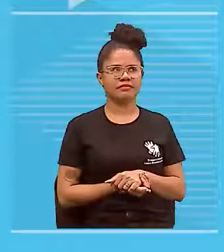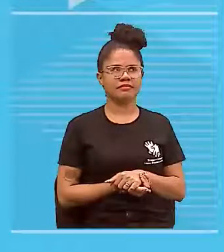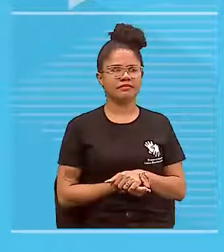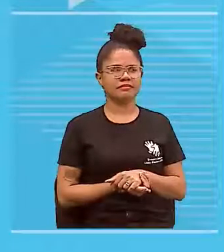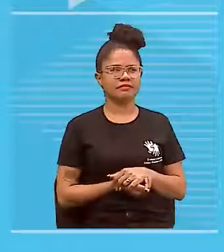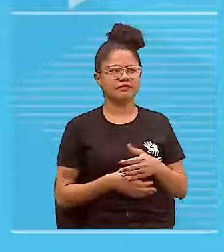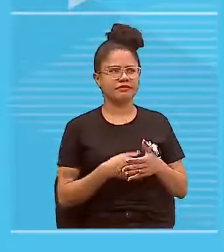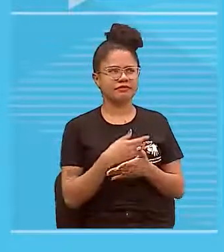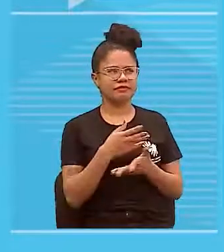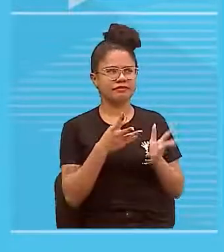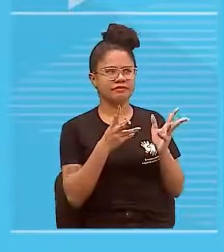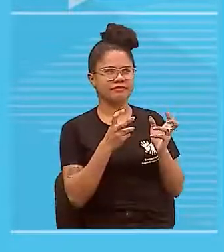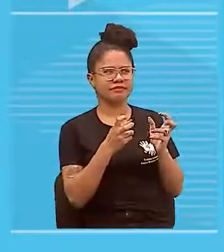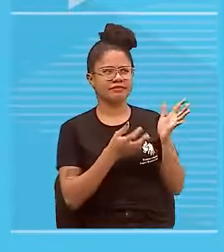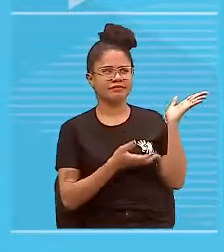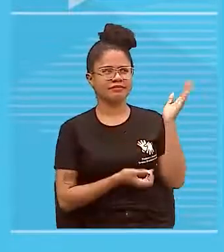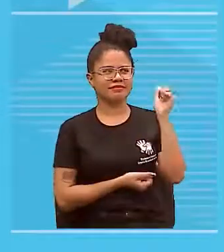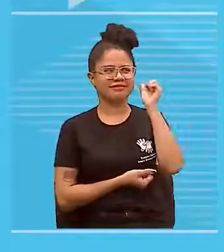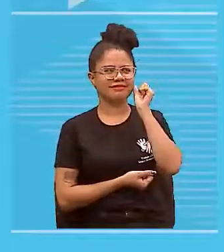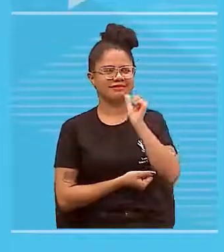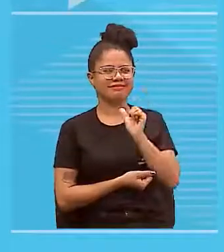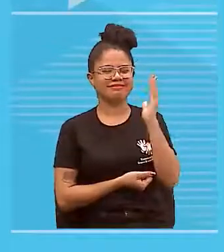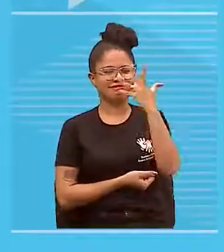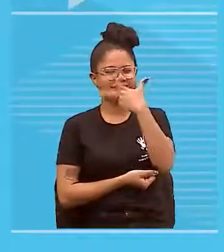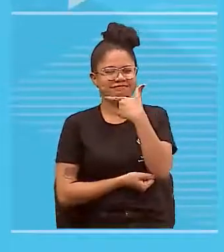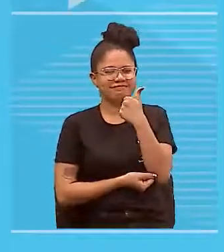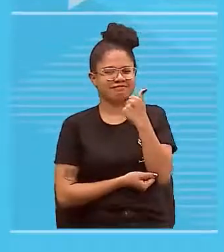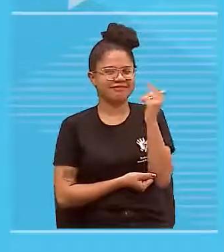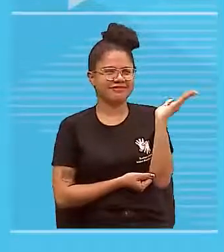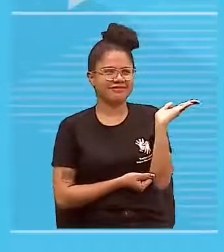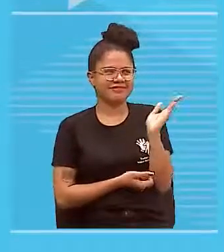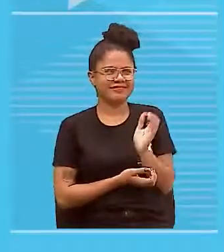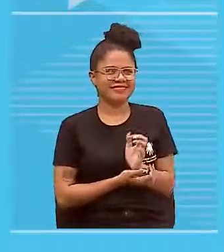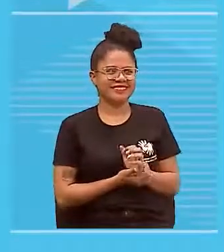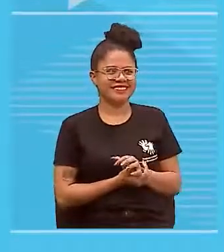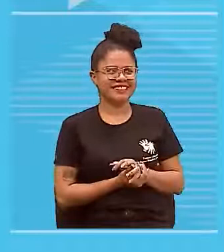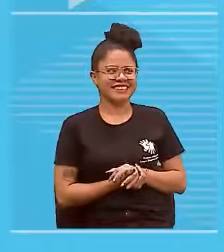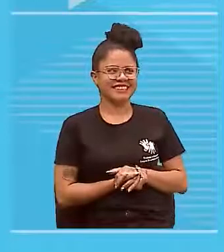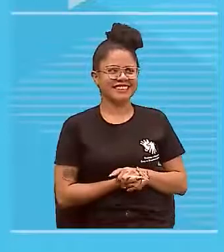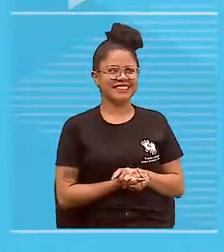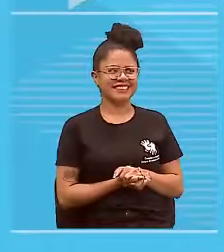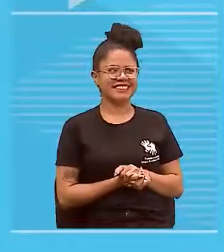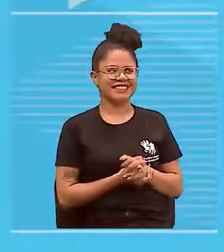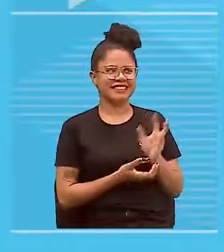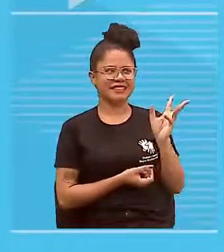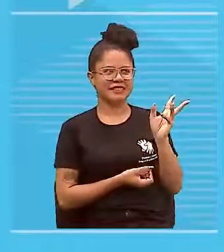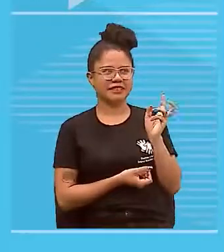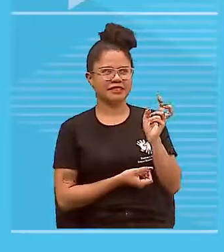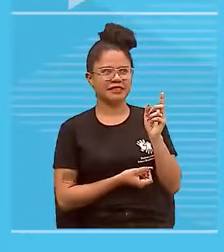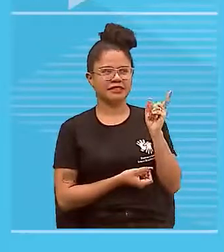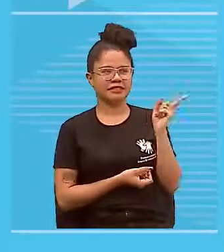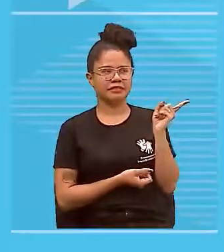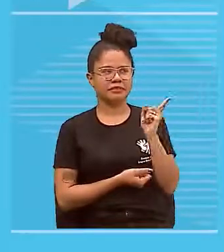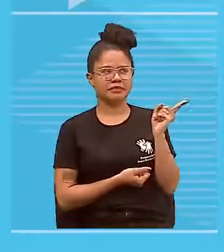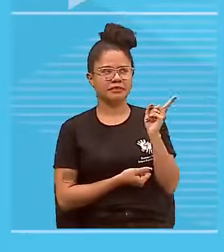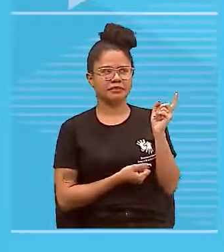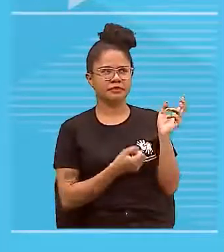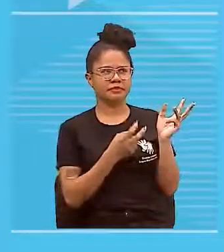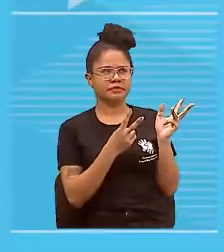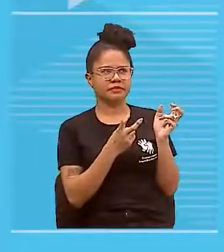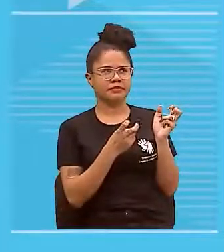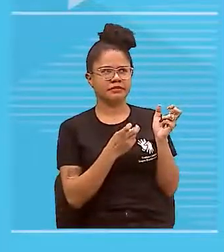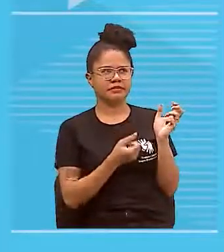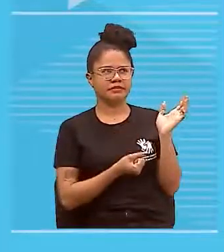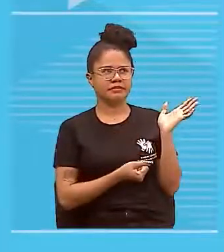vocês estão vendo essa garota bonitona aqui né Vocês estão olhando também para ela estão visualizando